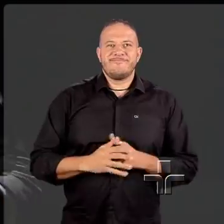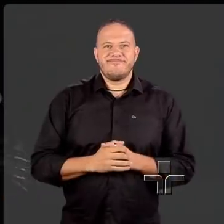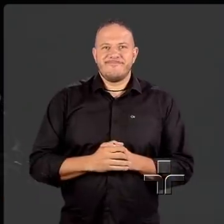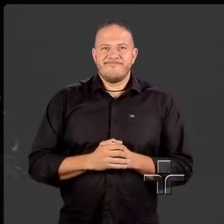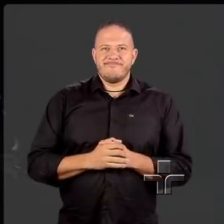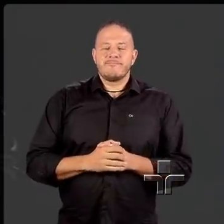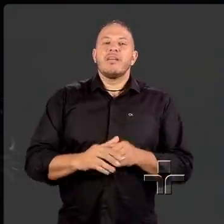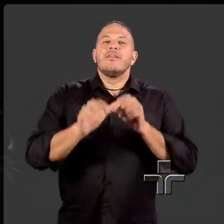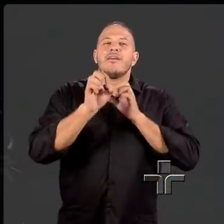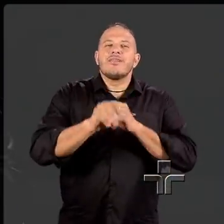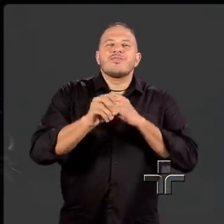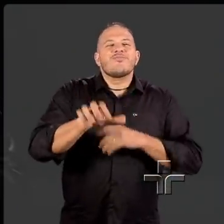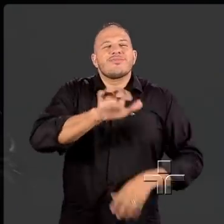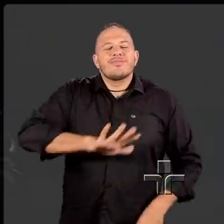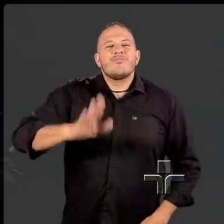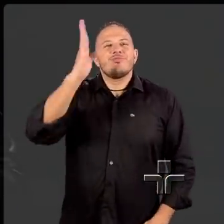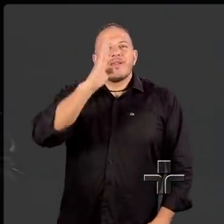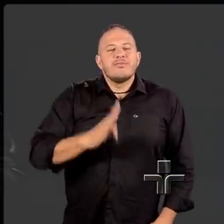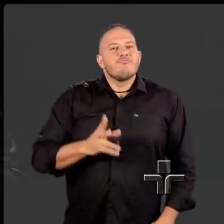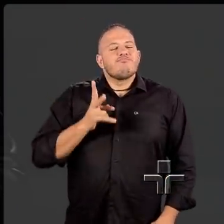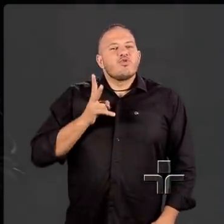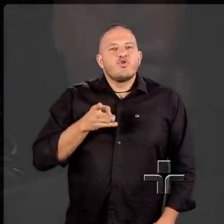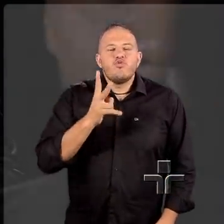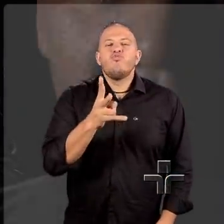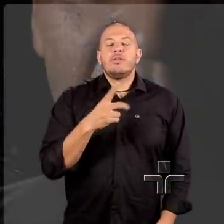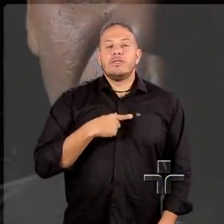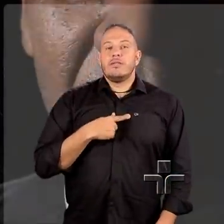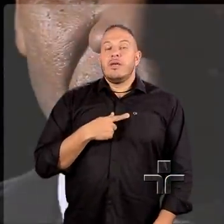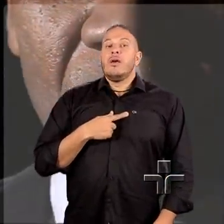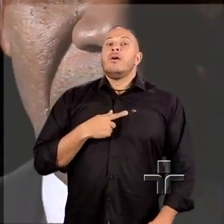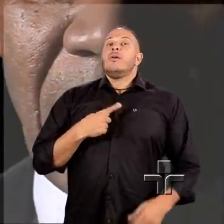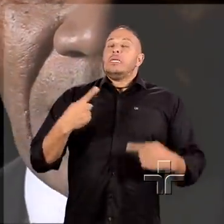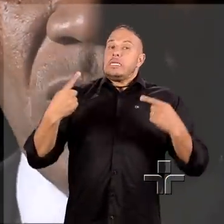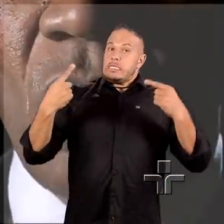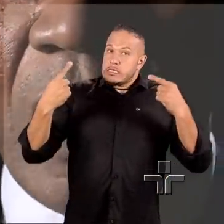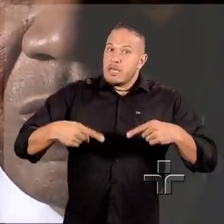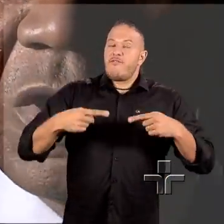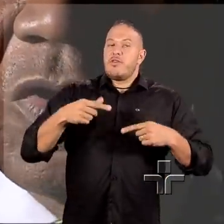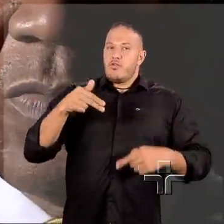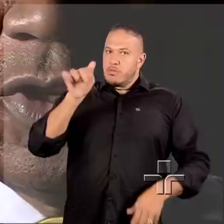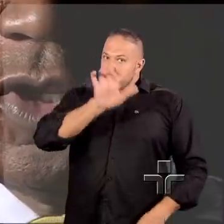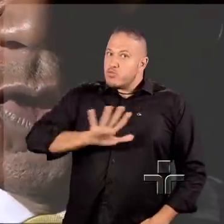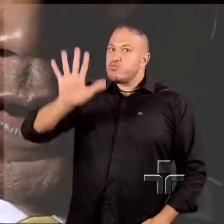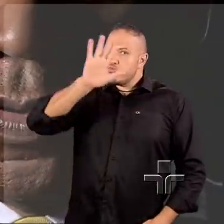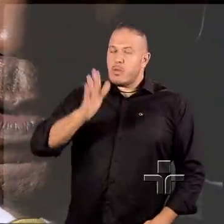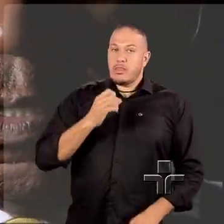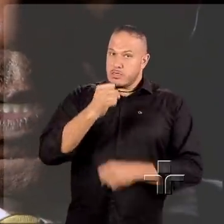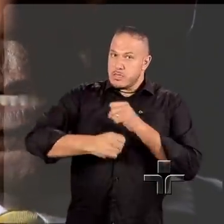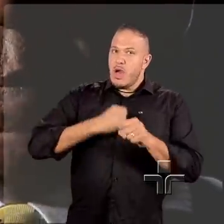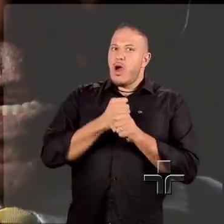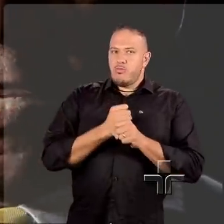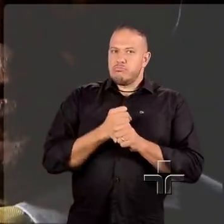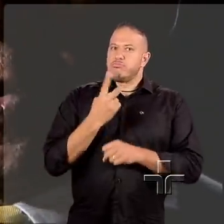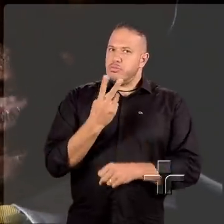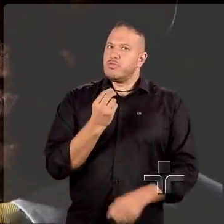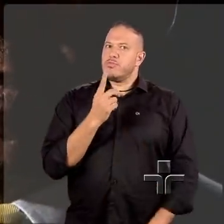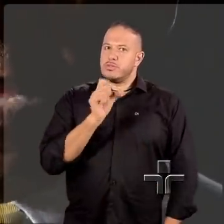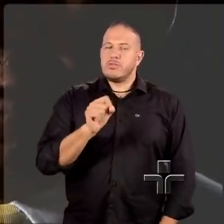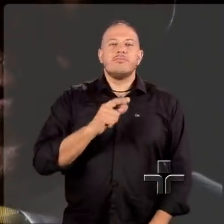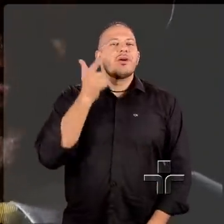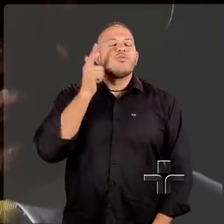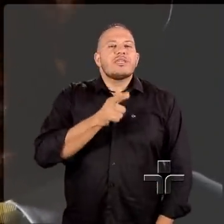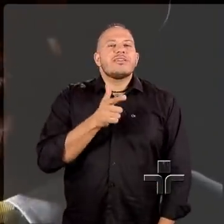A educação brasileira continuou sendo um grande desafio para toda a nação no ano de 2018. E, para responder